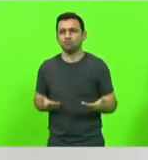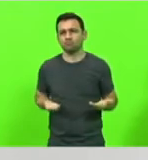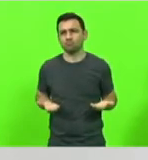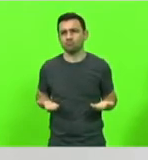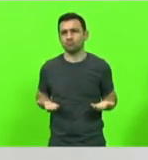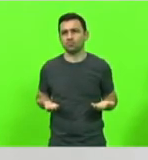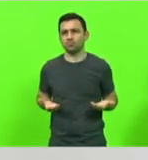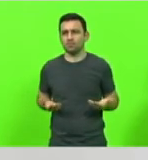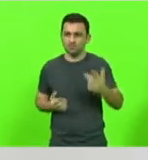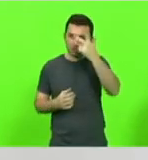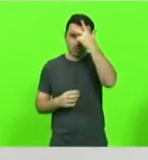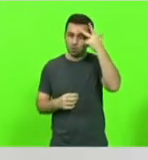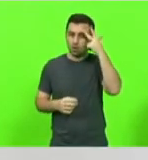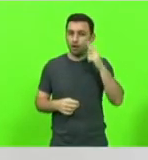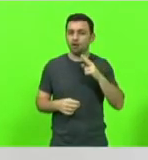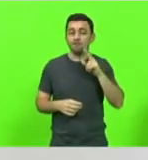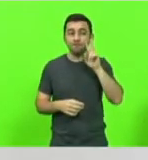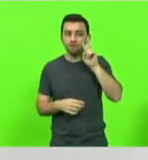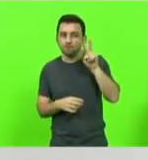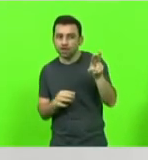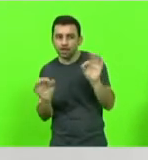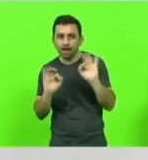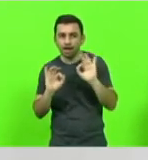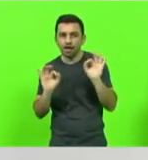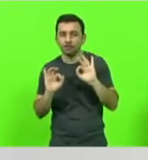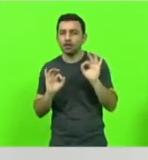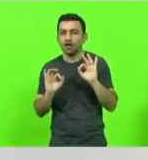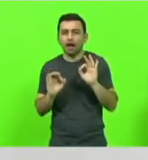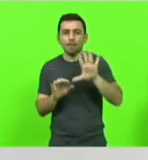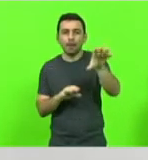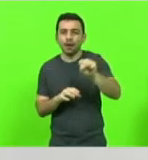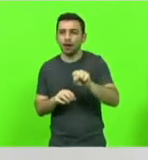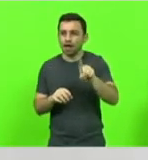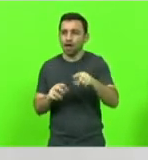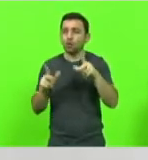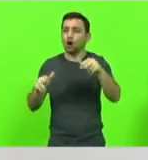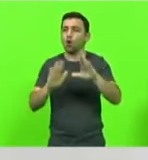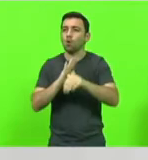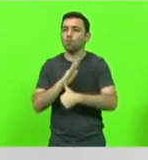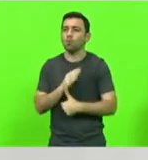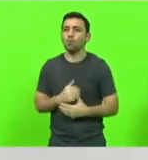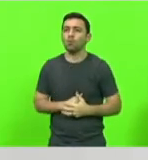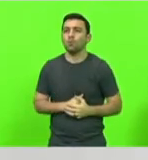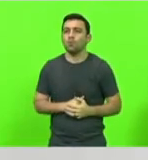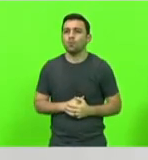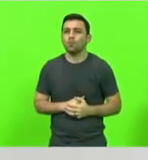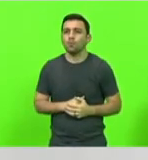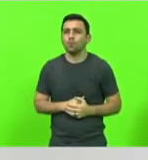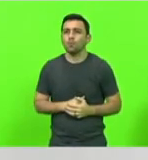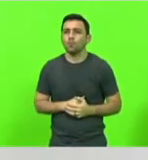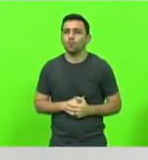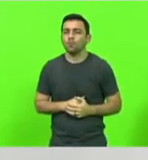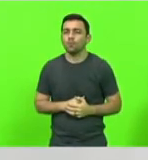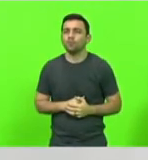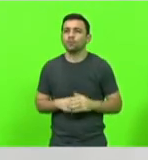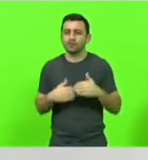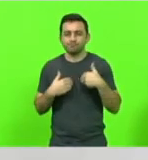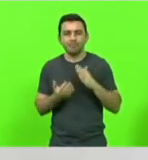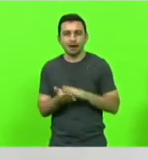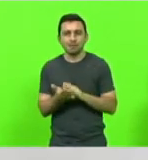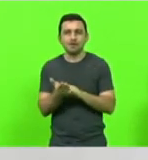vendo, você não faz, se tem alguém não vendo, você faz, por quê? Está roubando. Eu quero parabenizar os vereadores